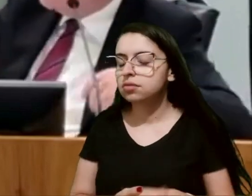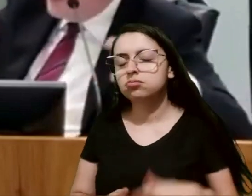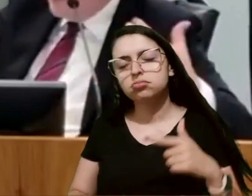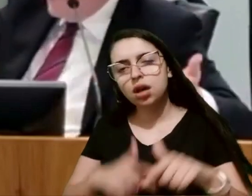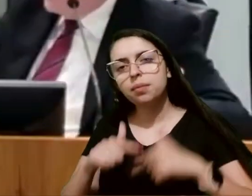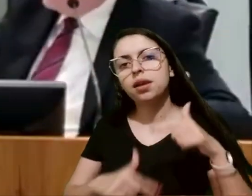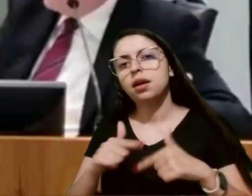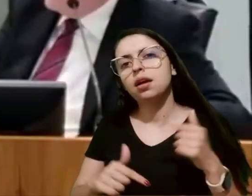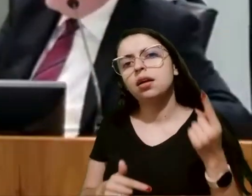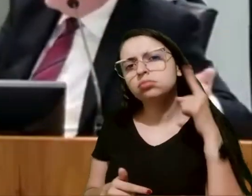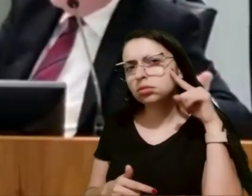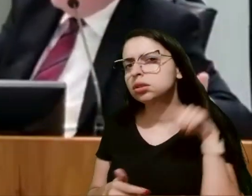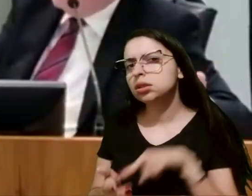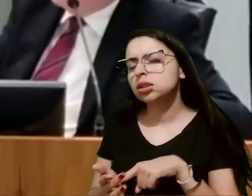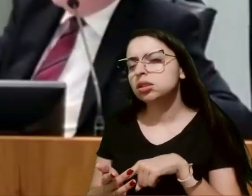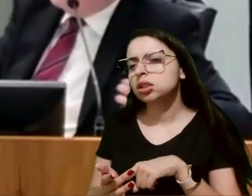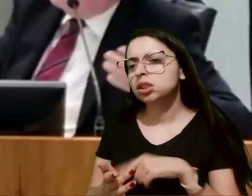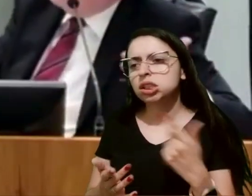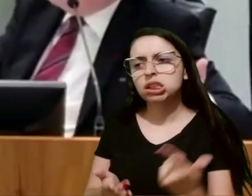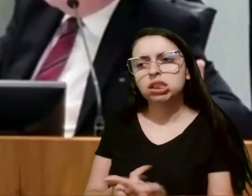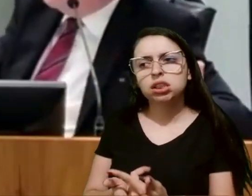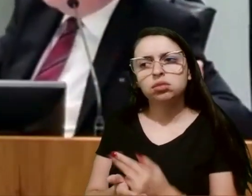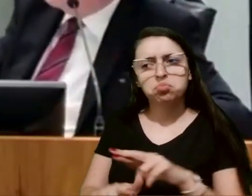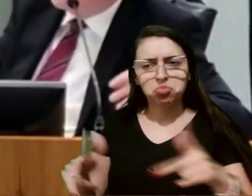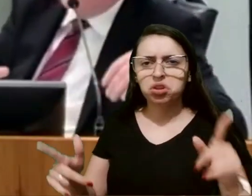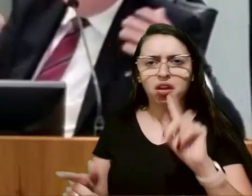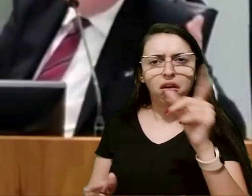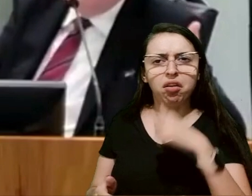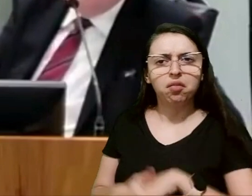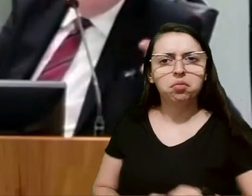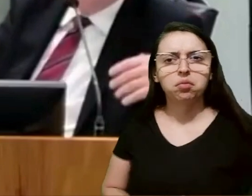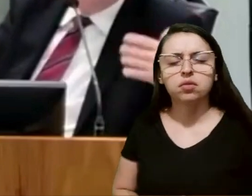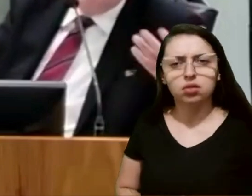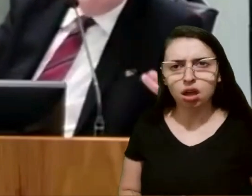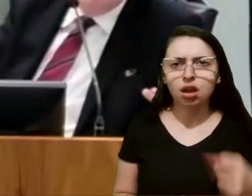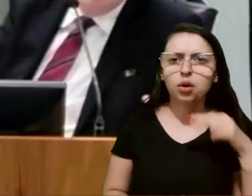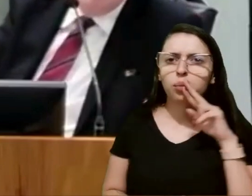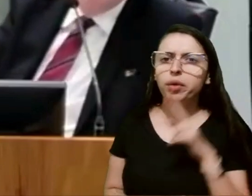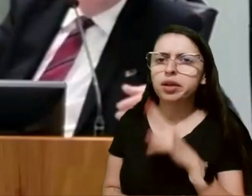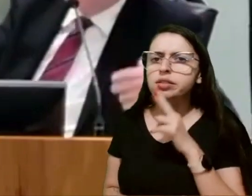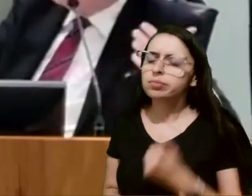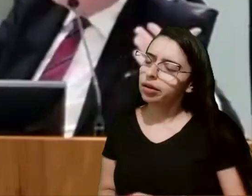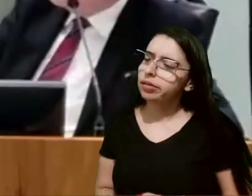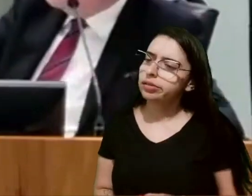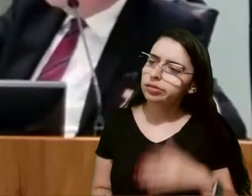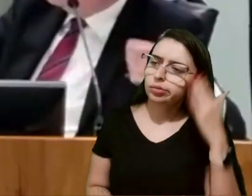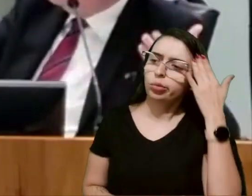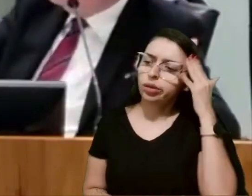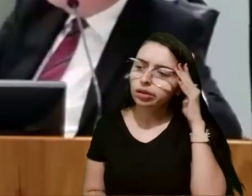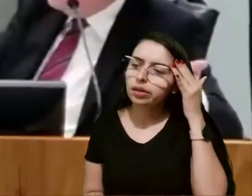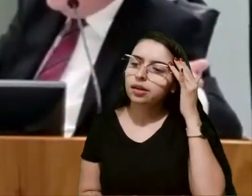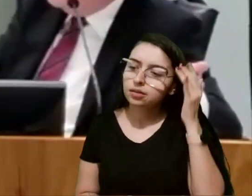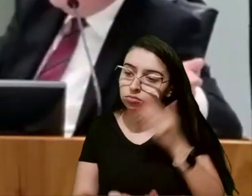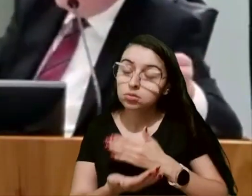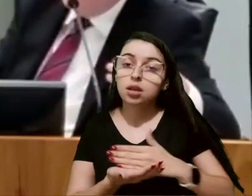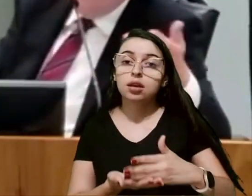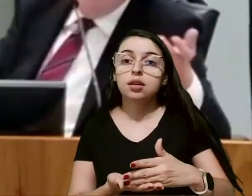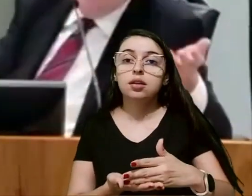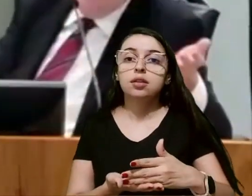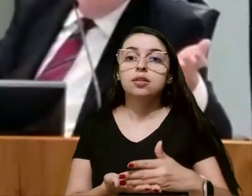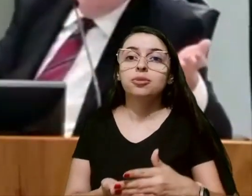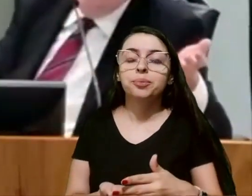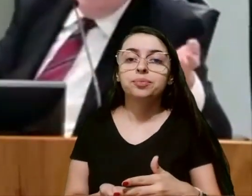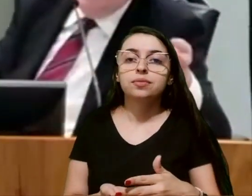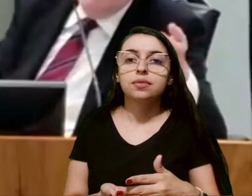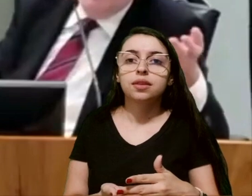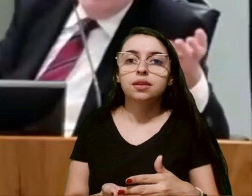sistema. Fui desenvolvendo um trabalho. Aí chegou um ponto, eu falei, eu não vou mudar mais daqui, já tá. Agora estou obtendo resultados, estou começando a TV, e assim foi.